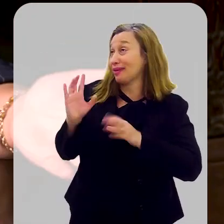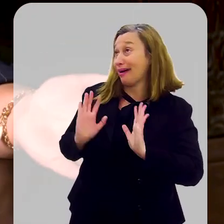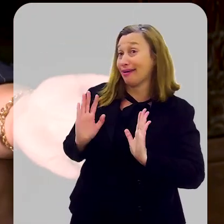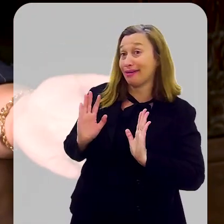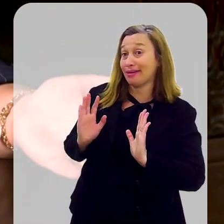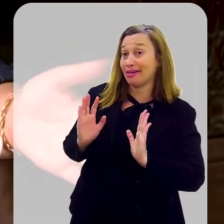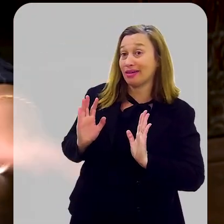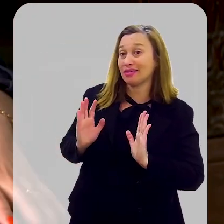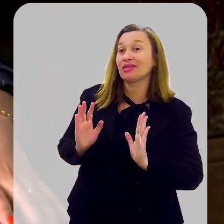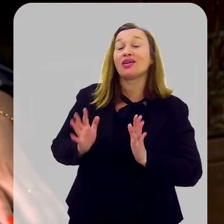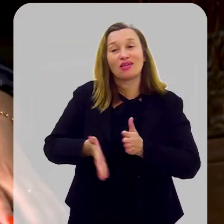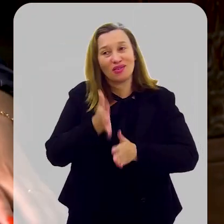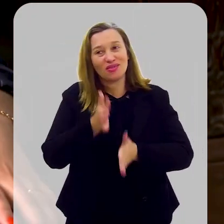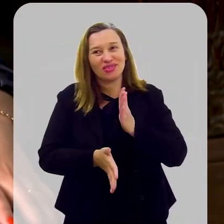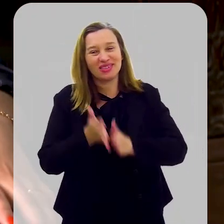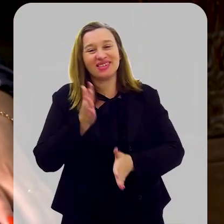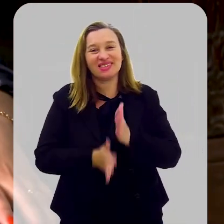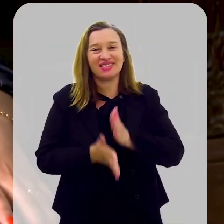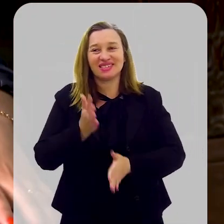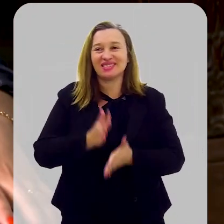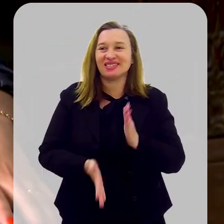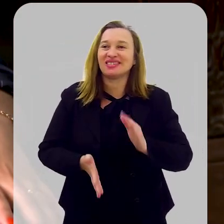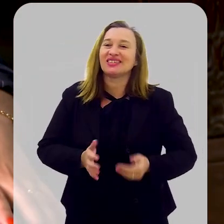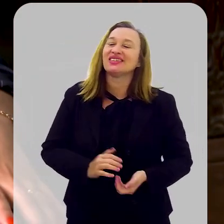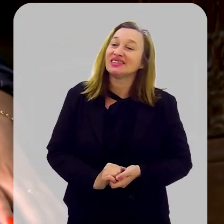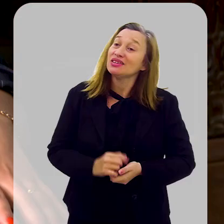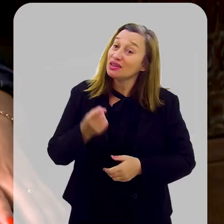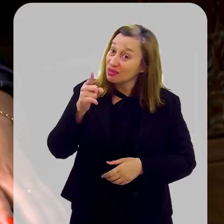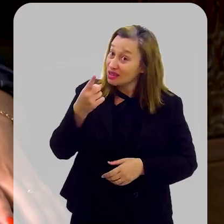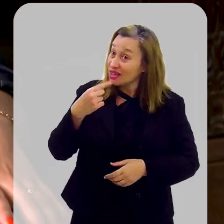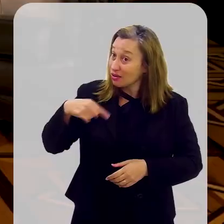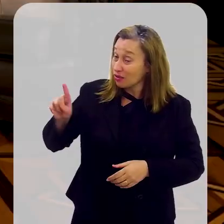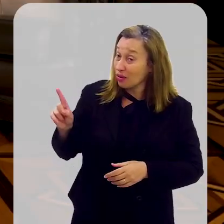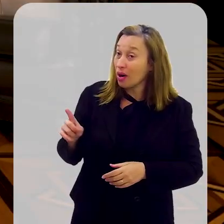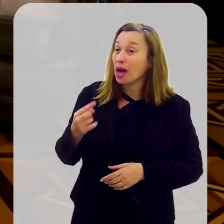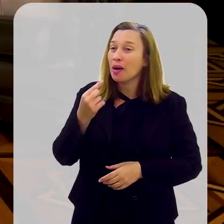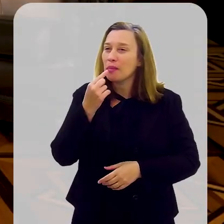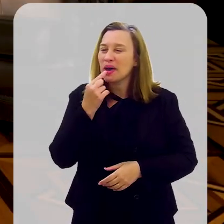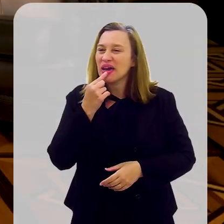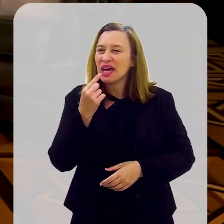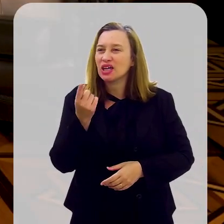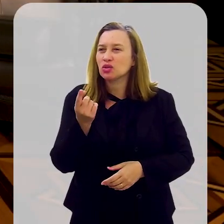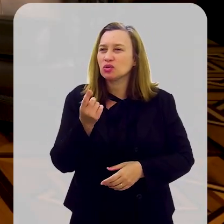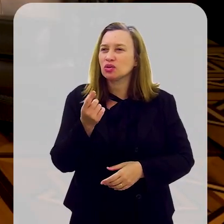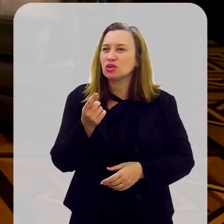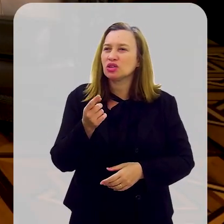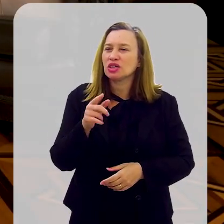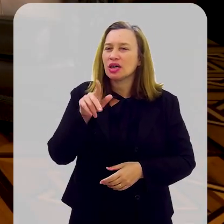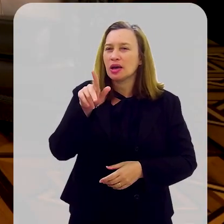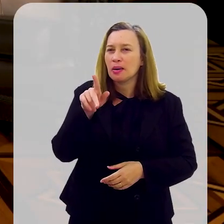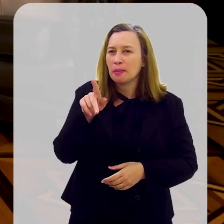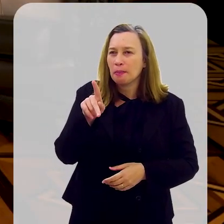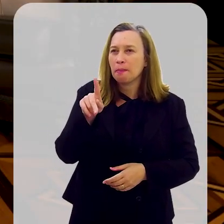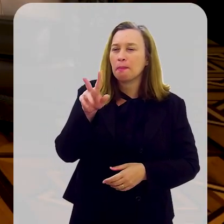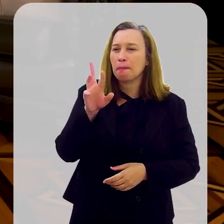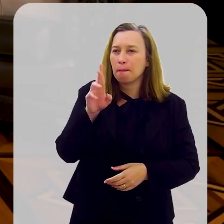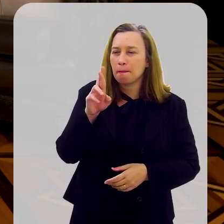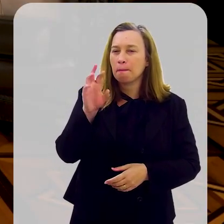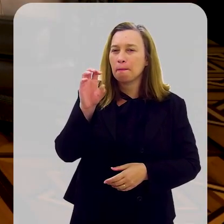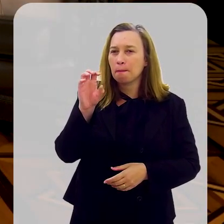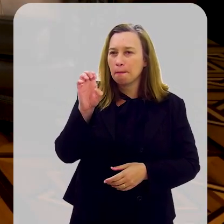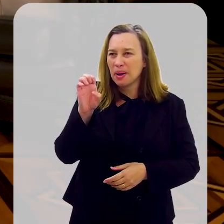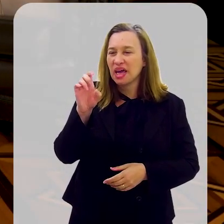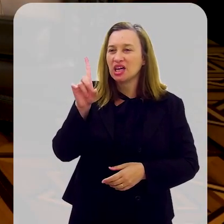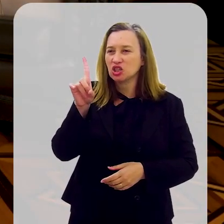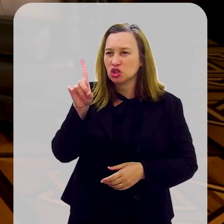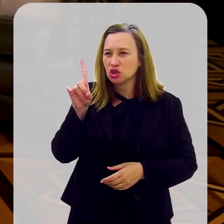querer voltar. É verdade. Meio complexo. E se você for, então, ali para perto de Pretória, você vai começar a